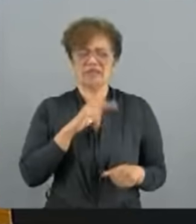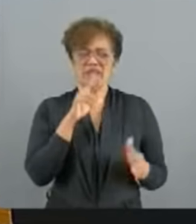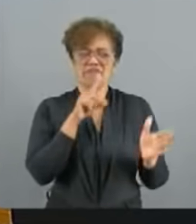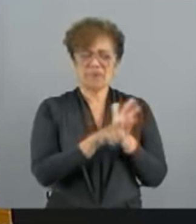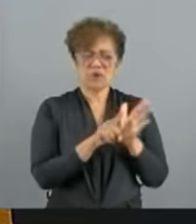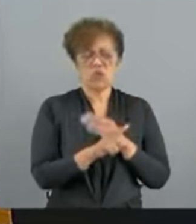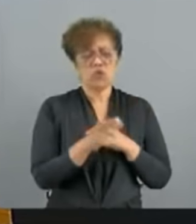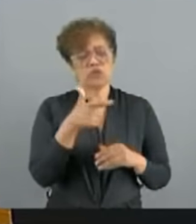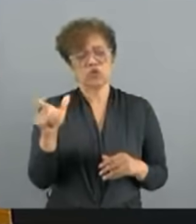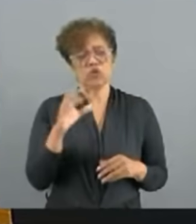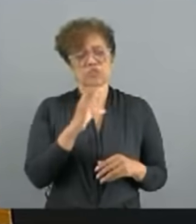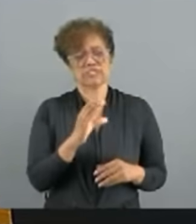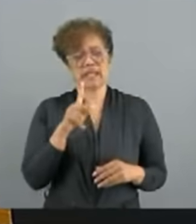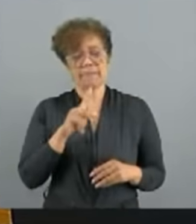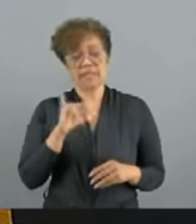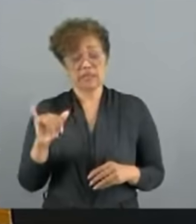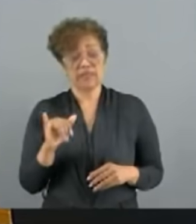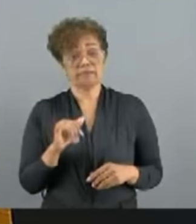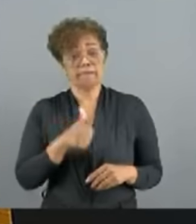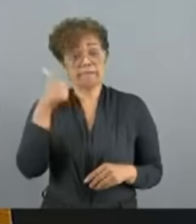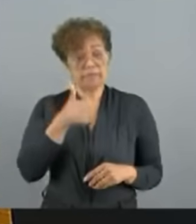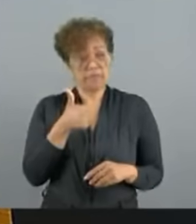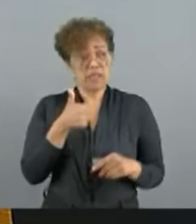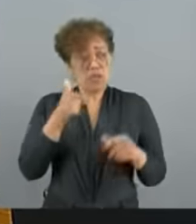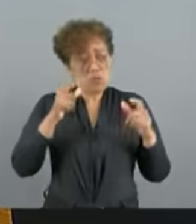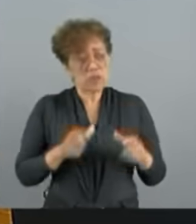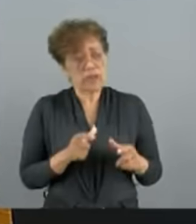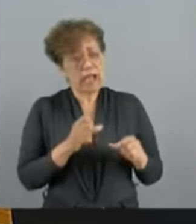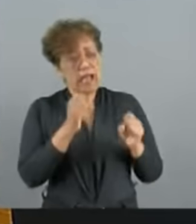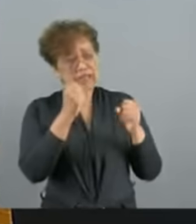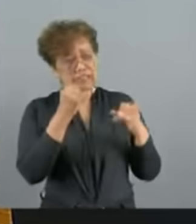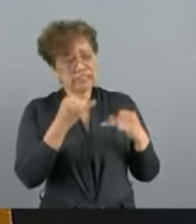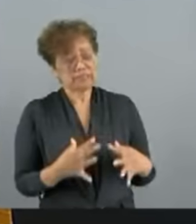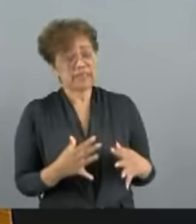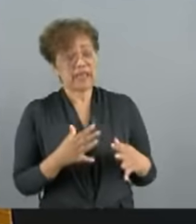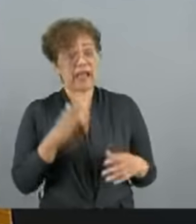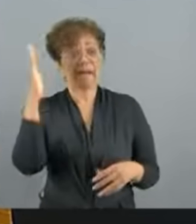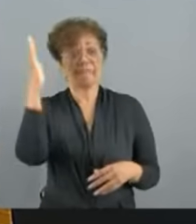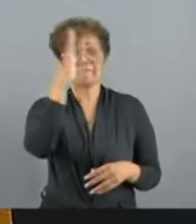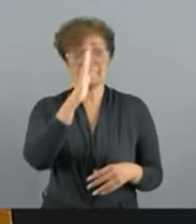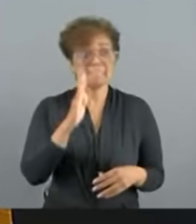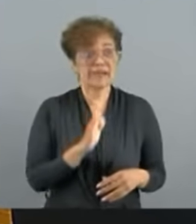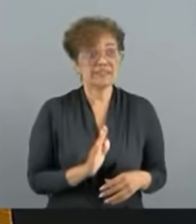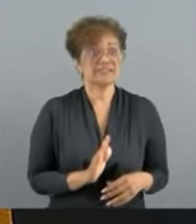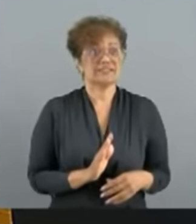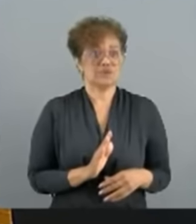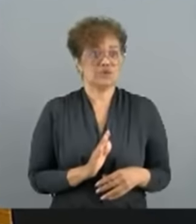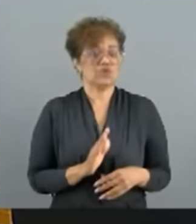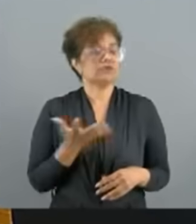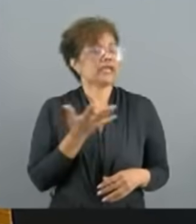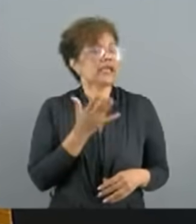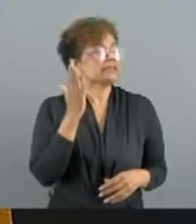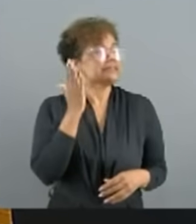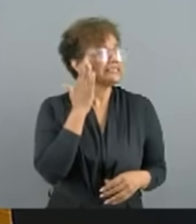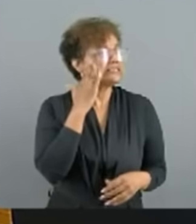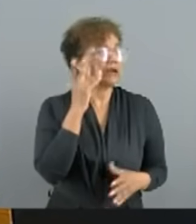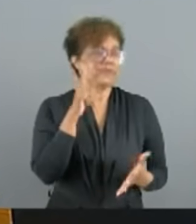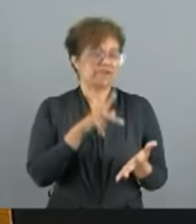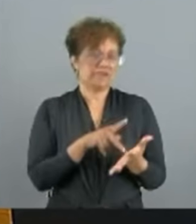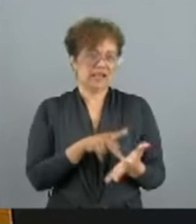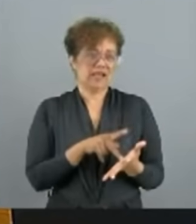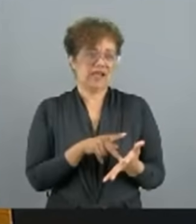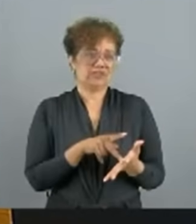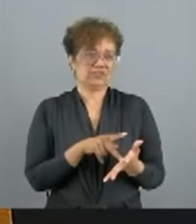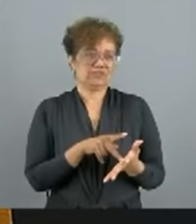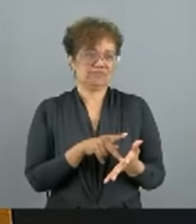situações. Então eu queria, em primeiro lugar, dizer que o Brasil quer saber a verdade. Os brasileiros